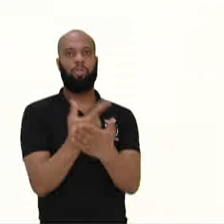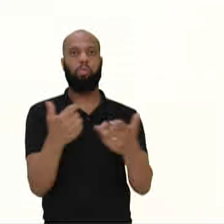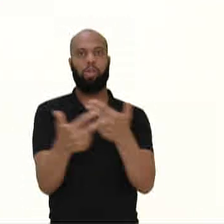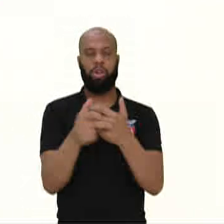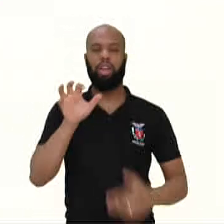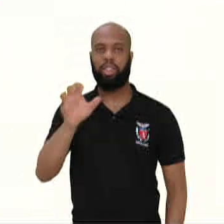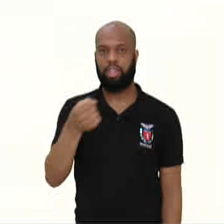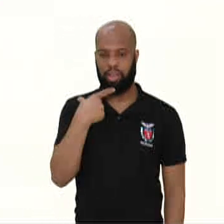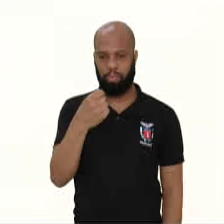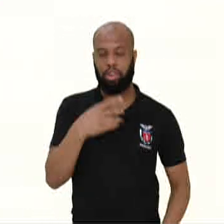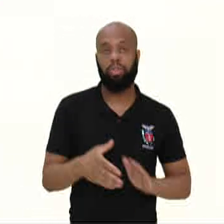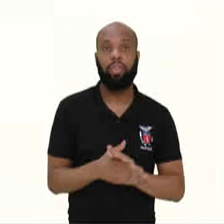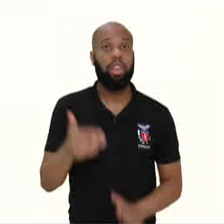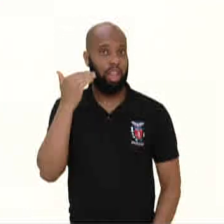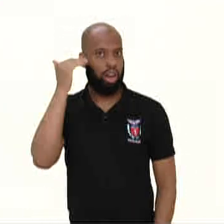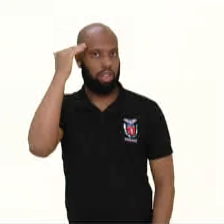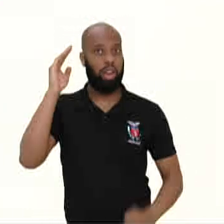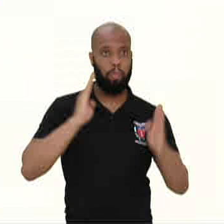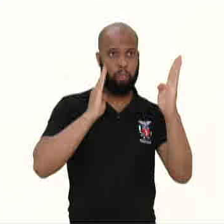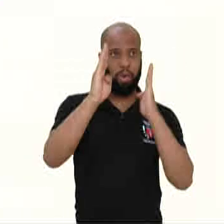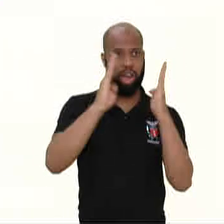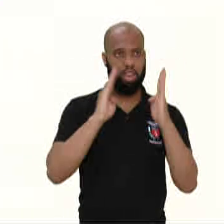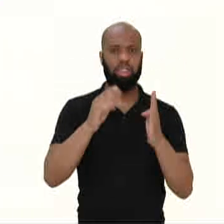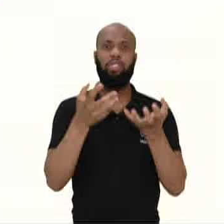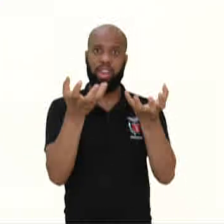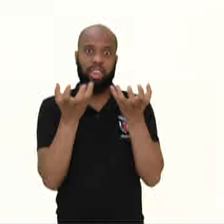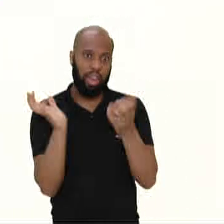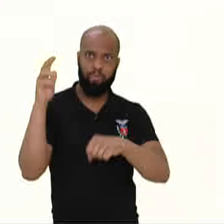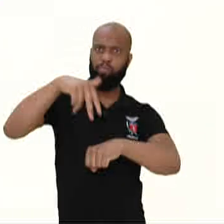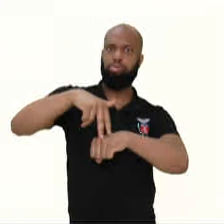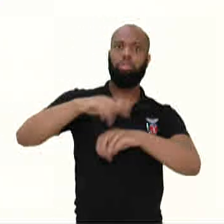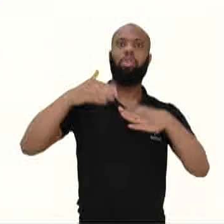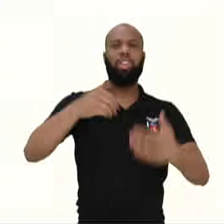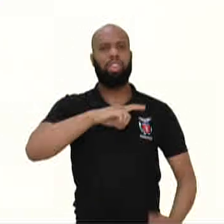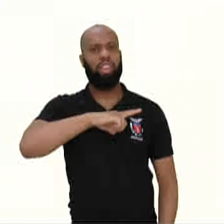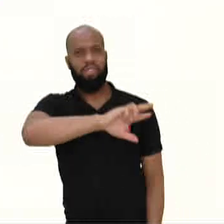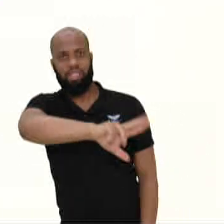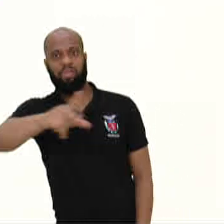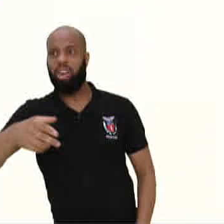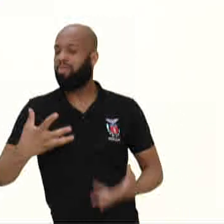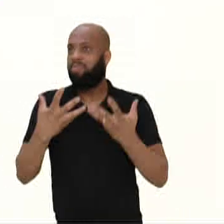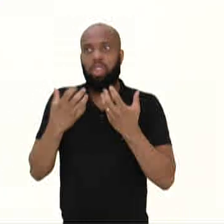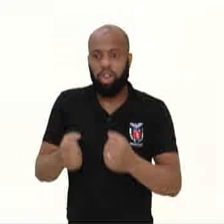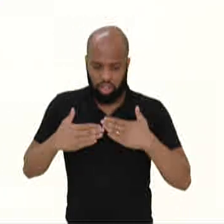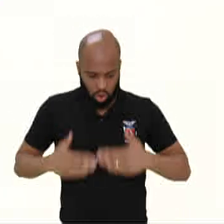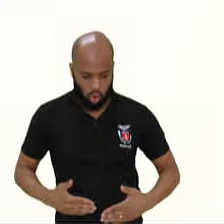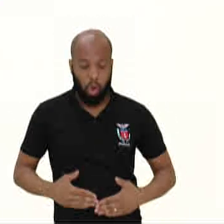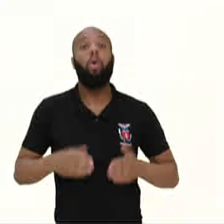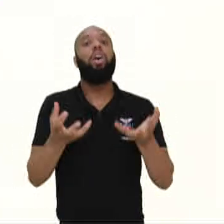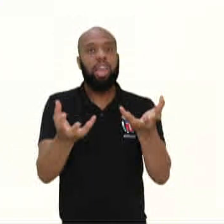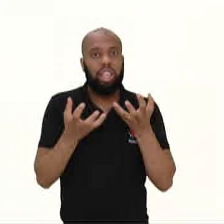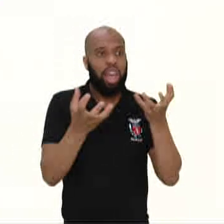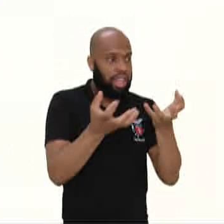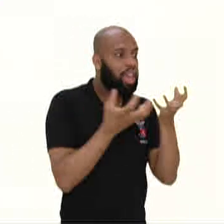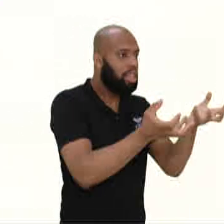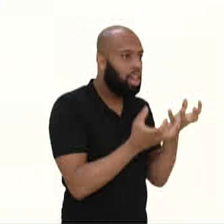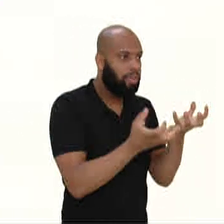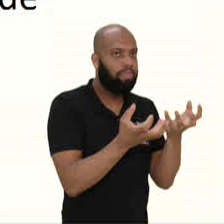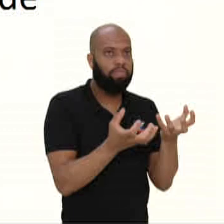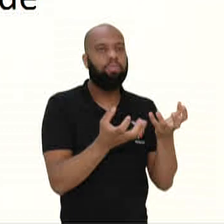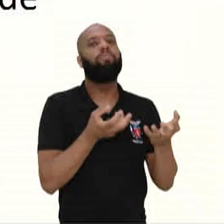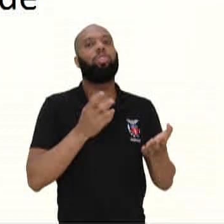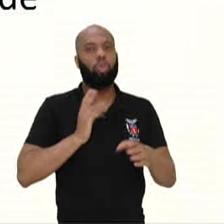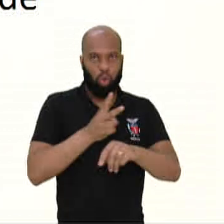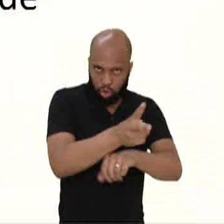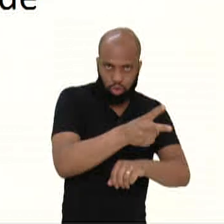produtos. Na adolescência, período de autoafirmação, muitos deles não medem esforços para atingir tal